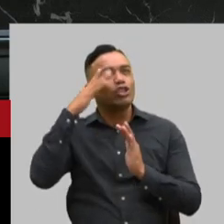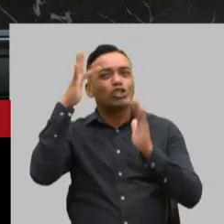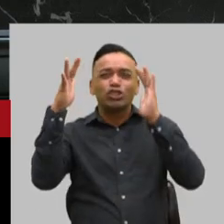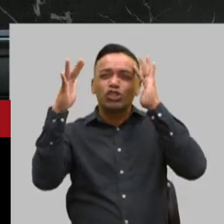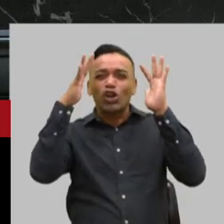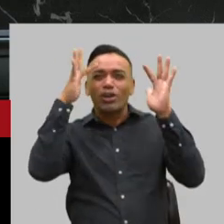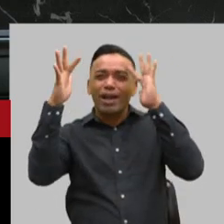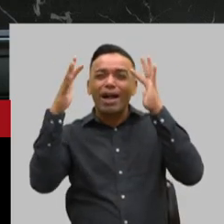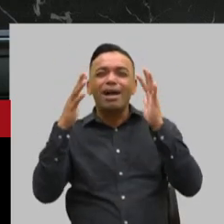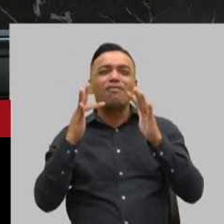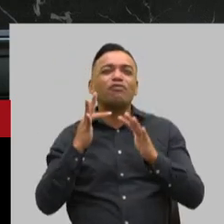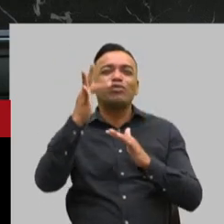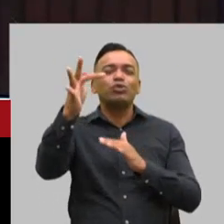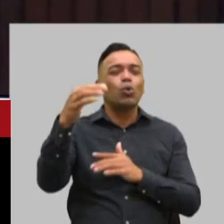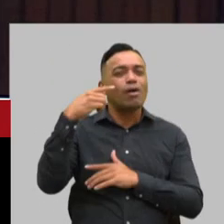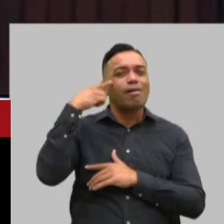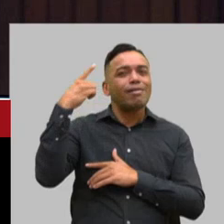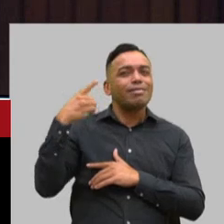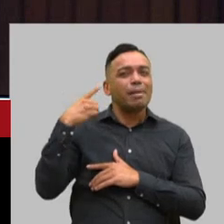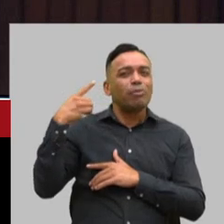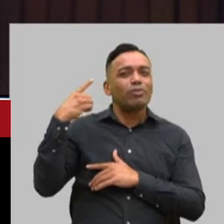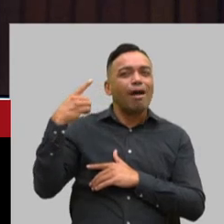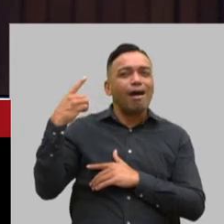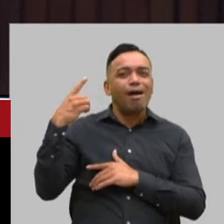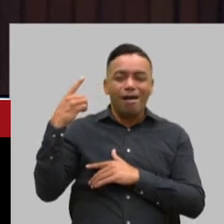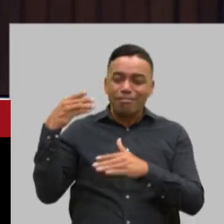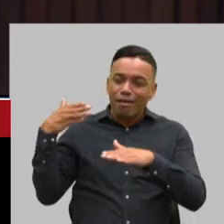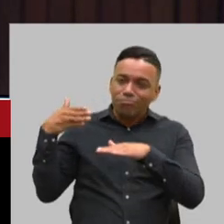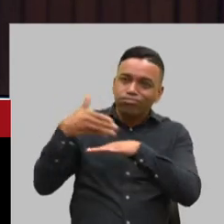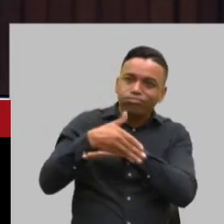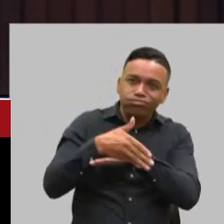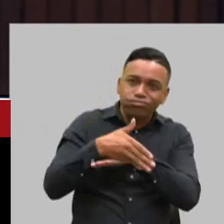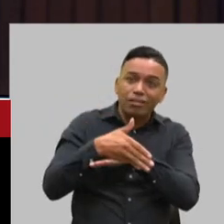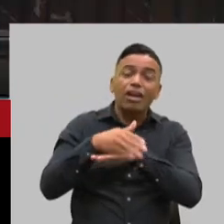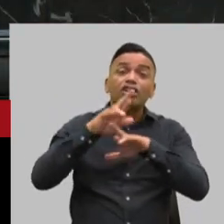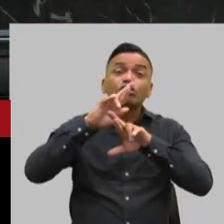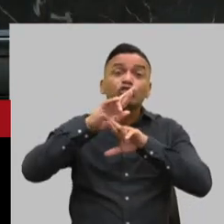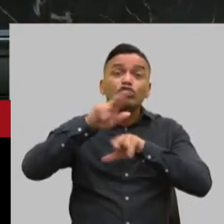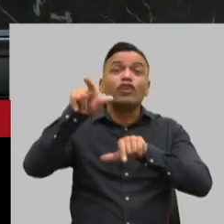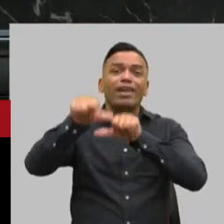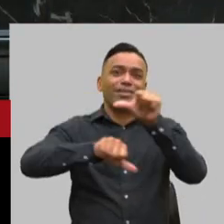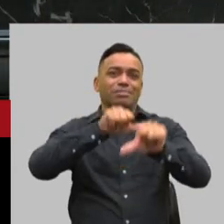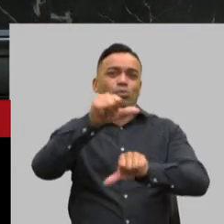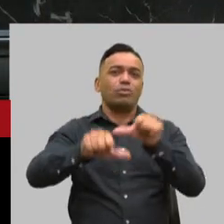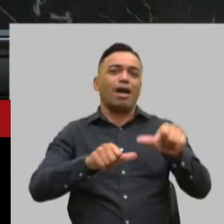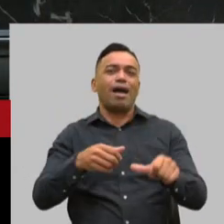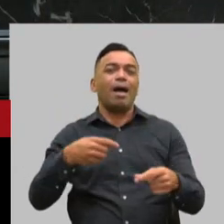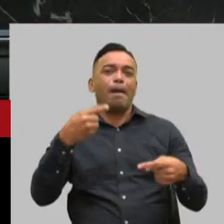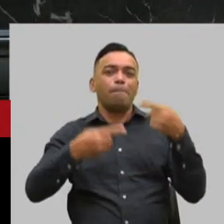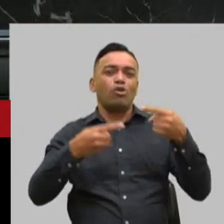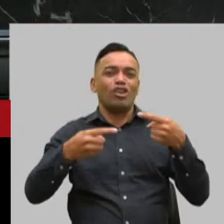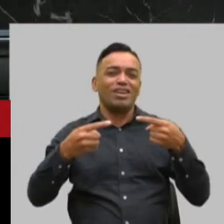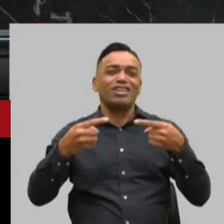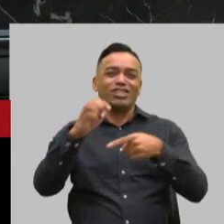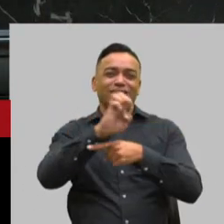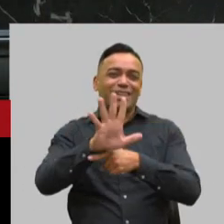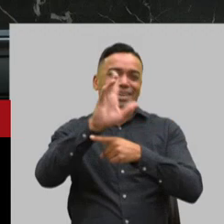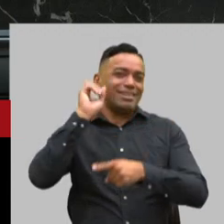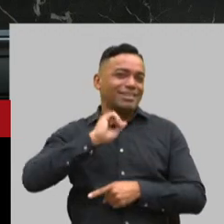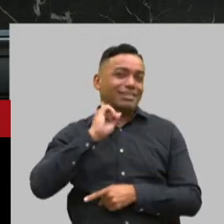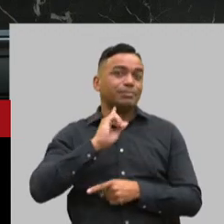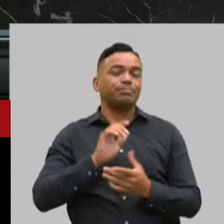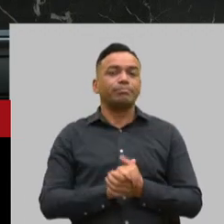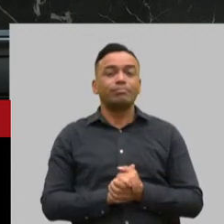deputada e fazer diferença na política. E agora, Dom Vicente, aquela menina que te entregou